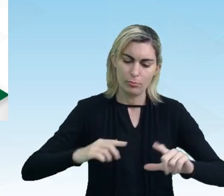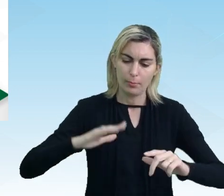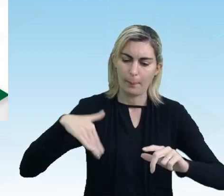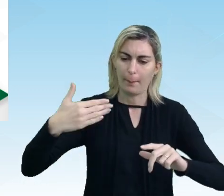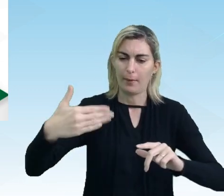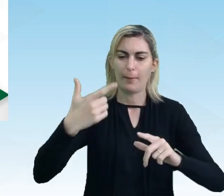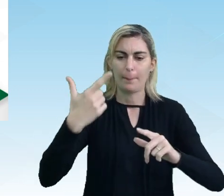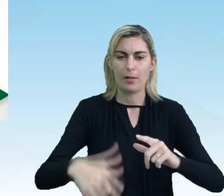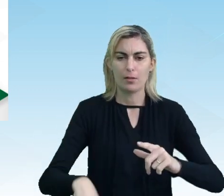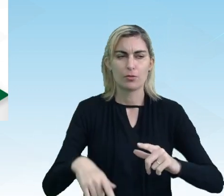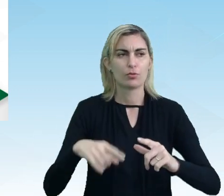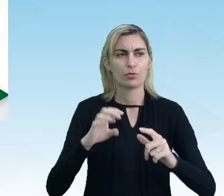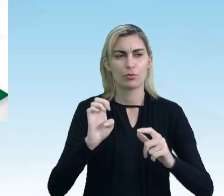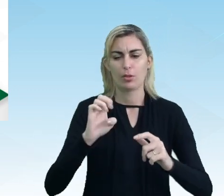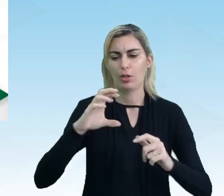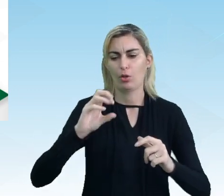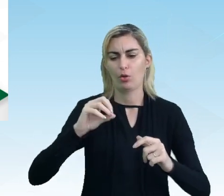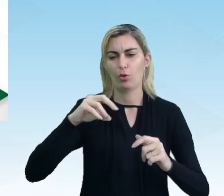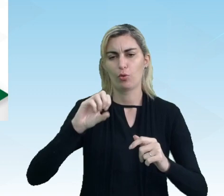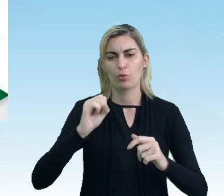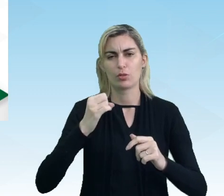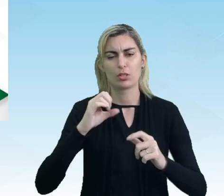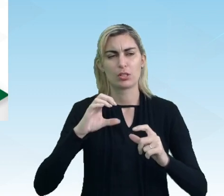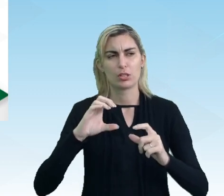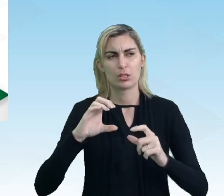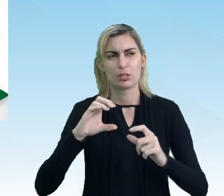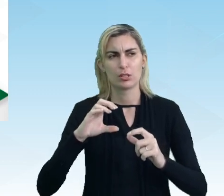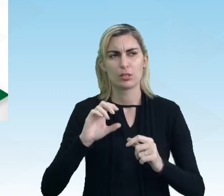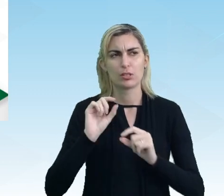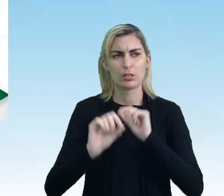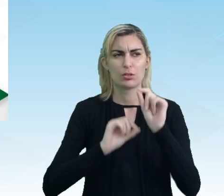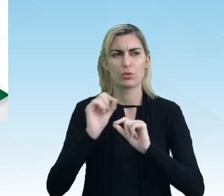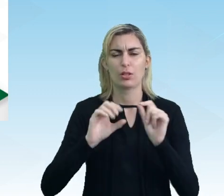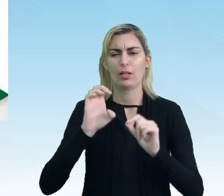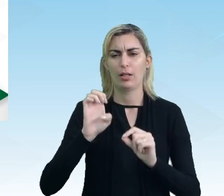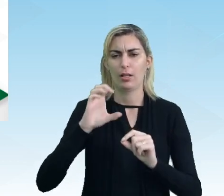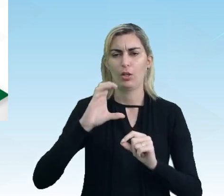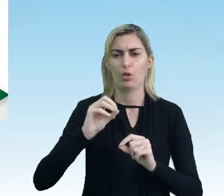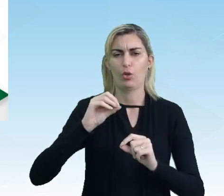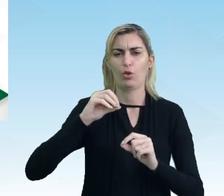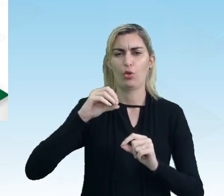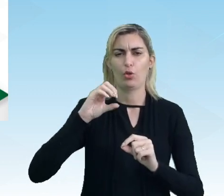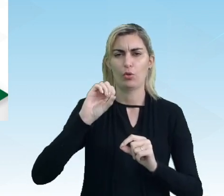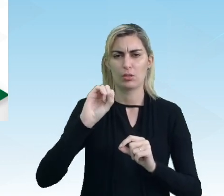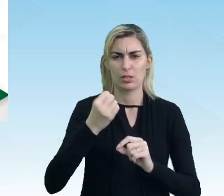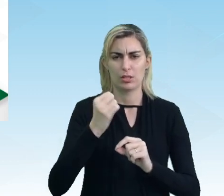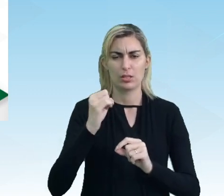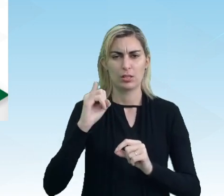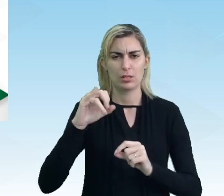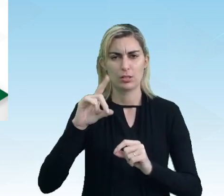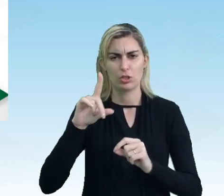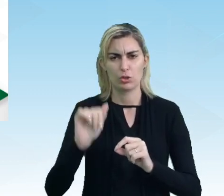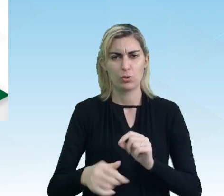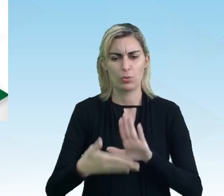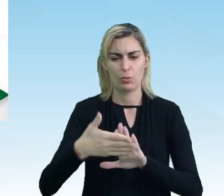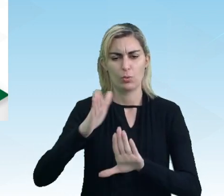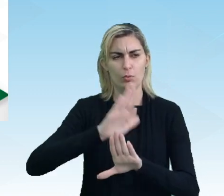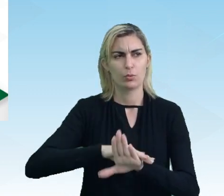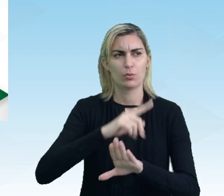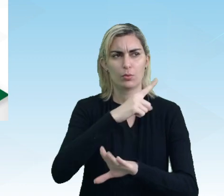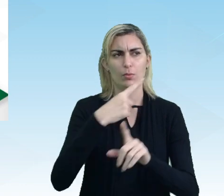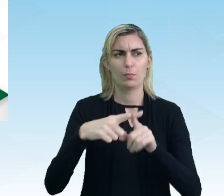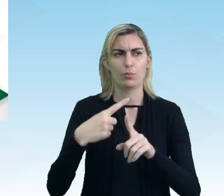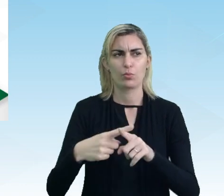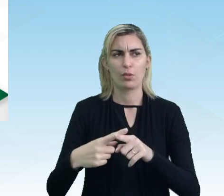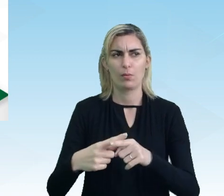mais um ecocídio. Ecocídio, por quê? Gente, só olhar atrás dele, o que está atrás, por que está dizendo